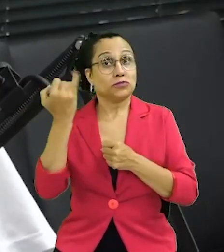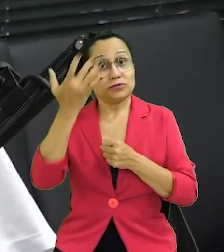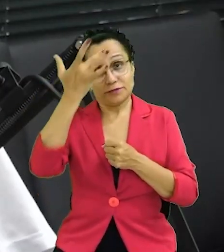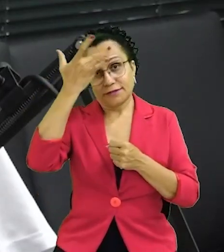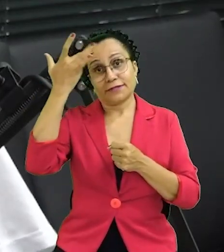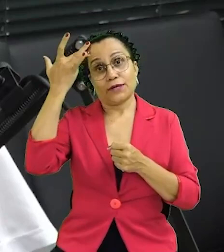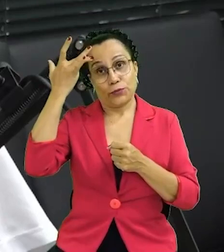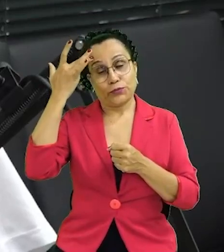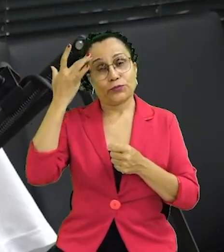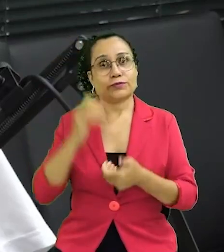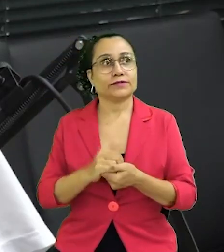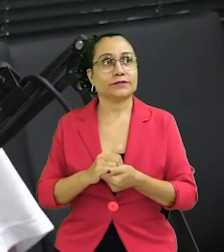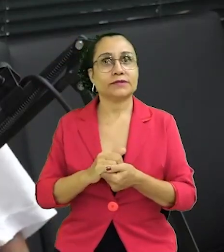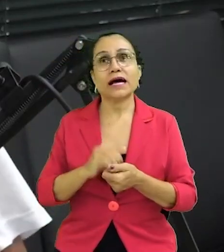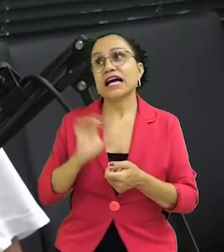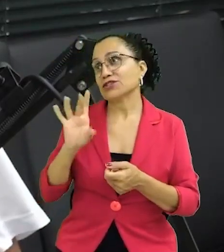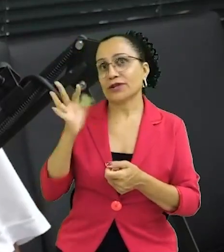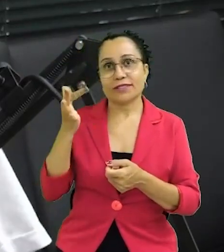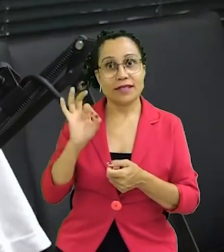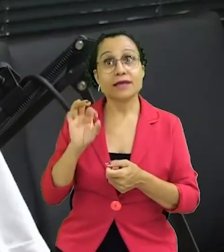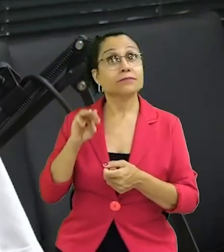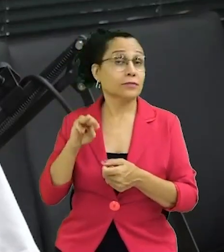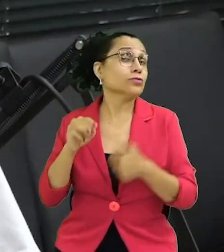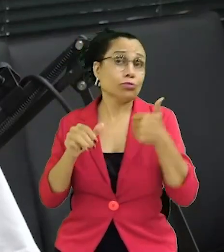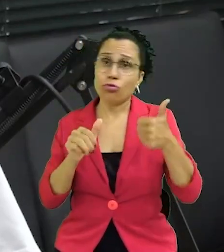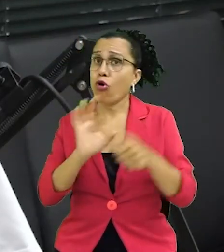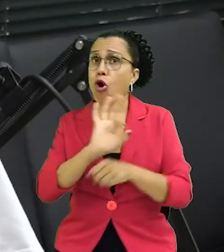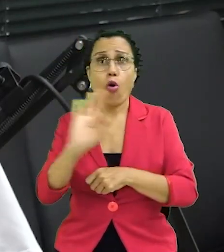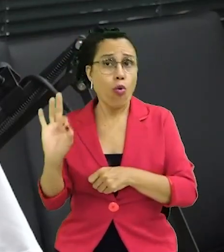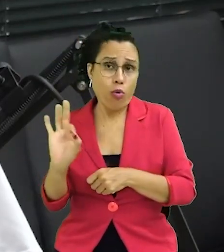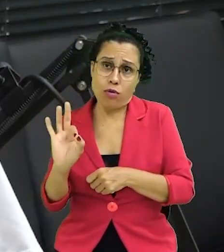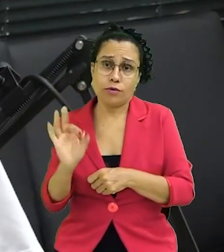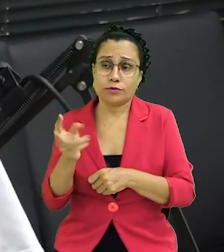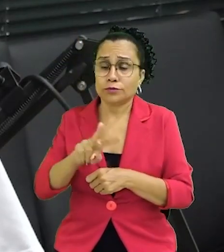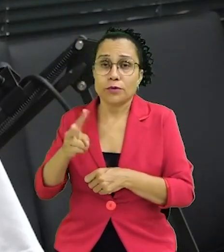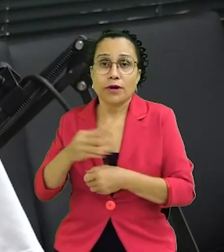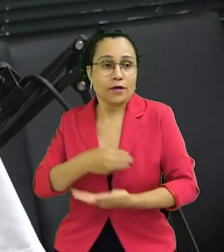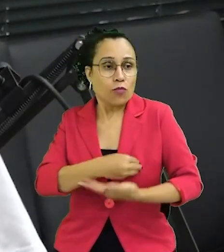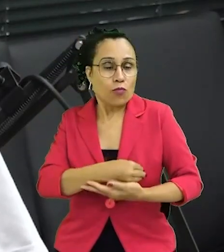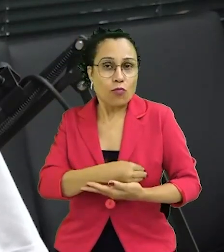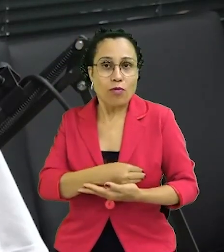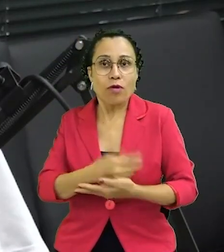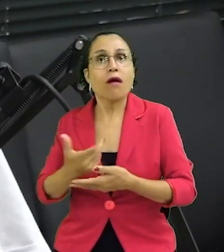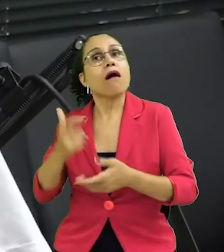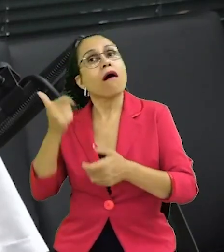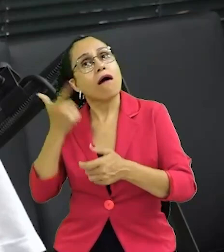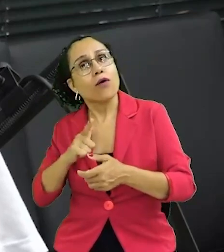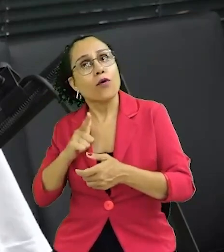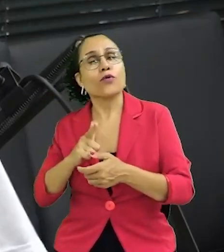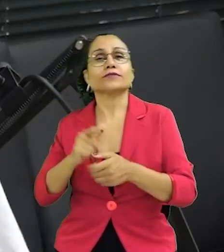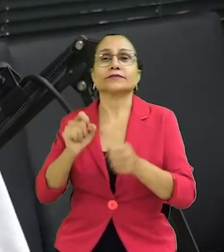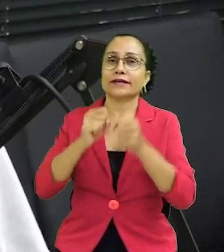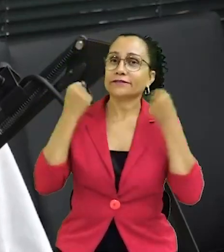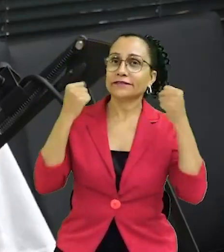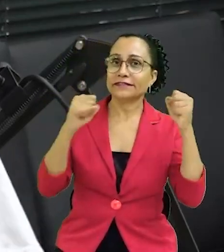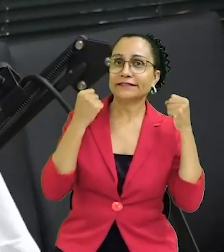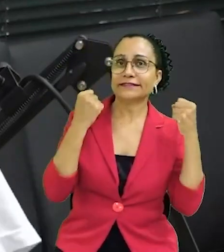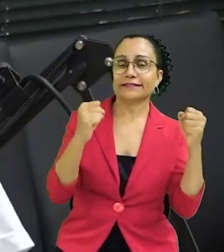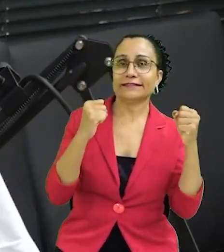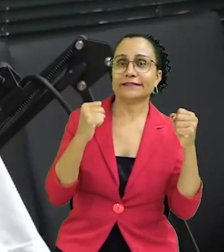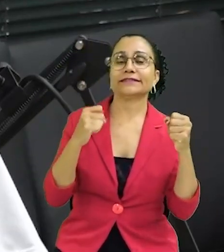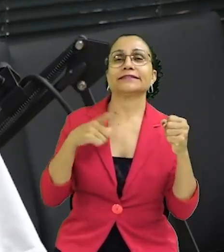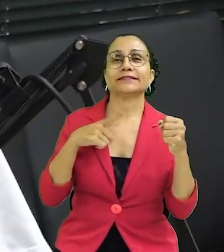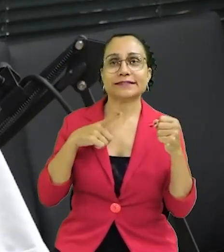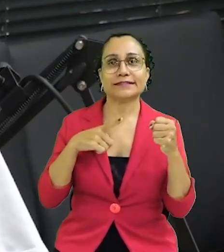mental de uma mãe. Ah, mas é 10 minutos. É 10 minutos que ela conseguiu entre uma mamada e outra. Então, também entra aí um